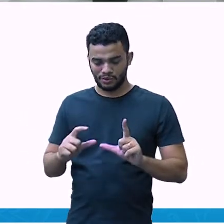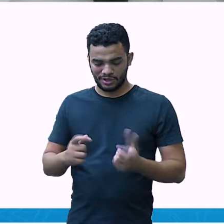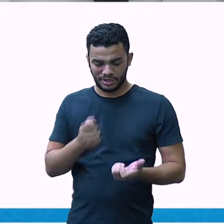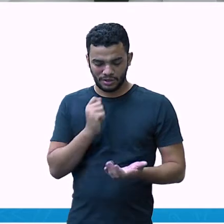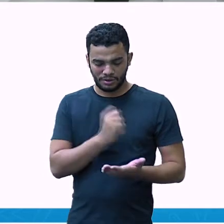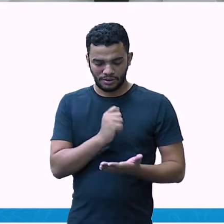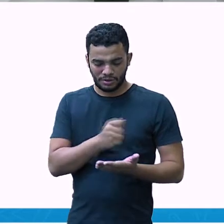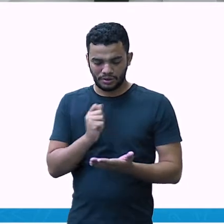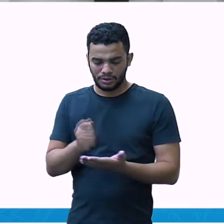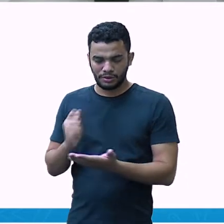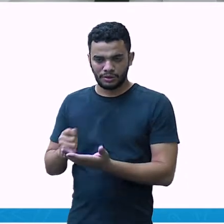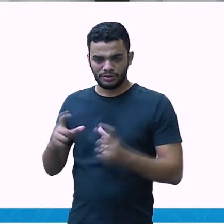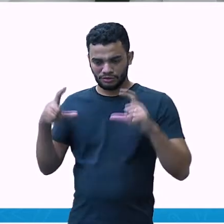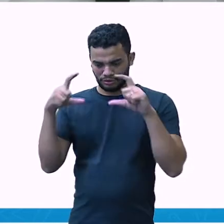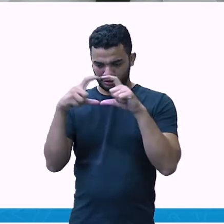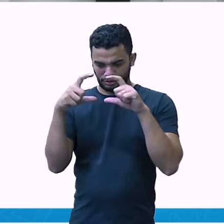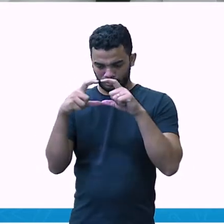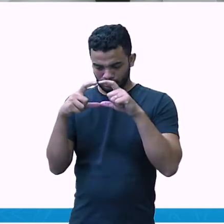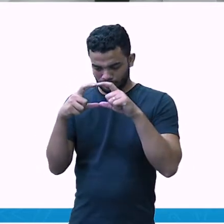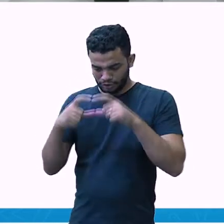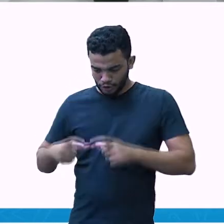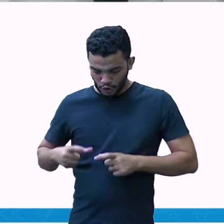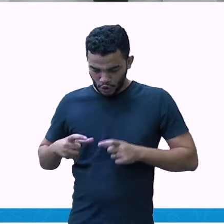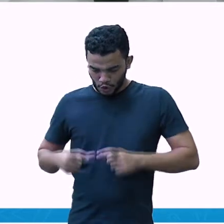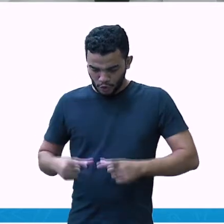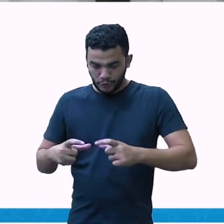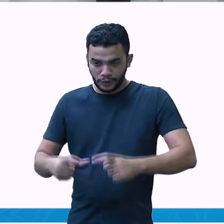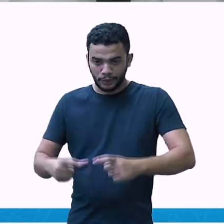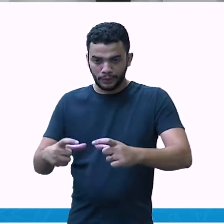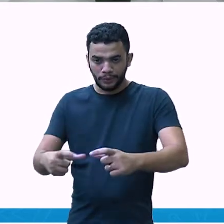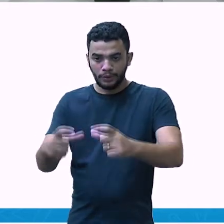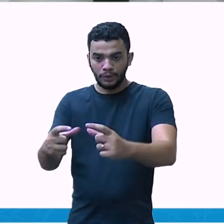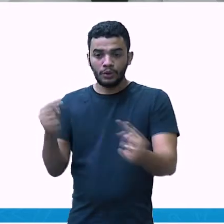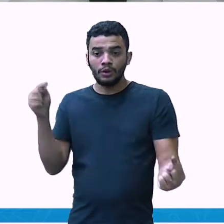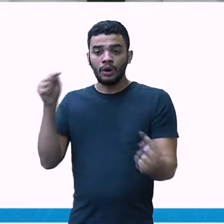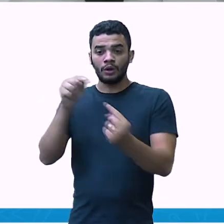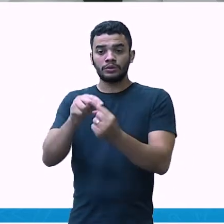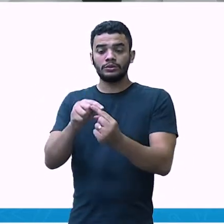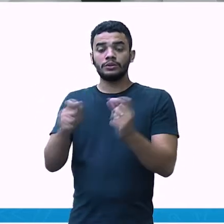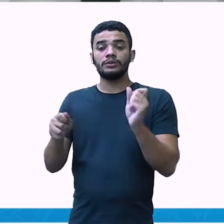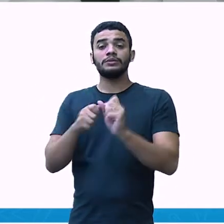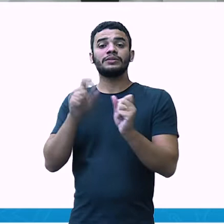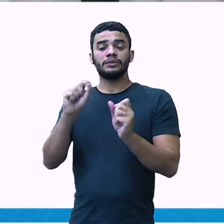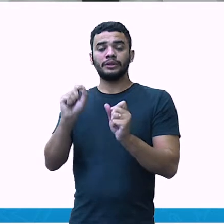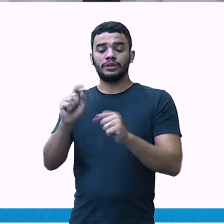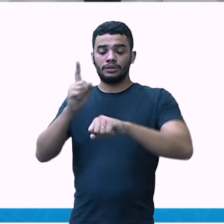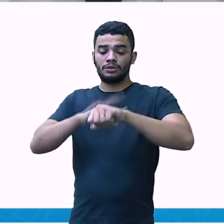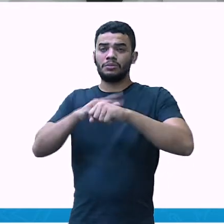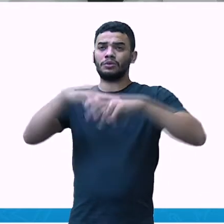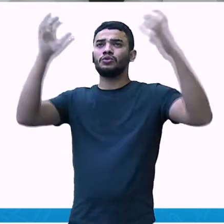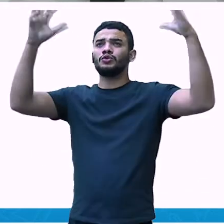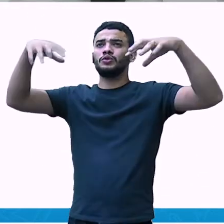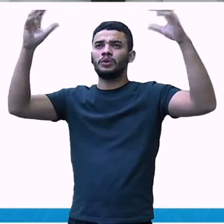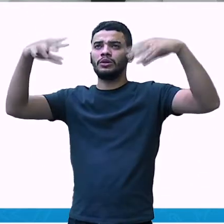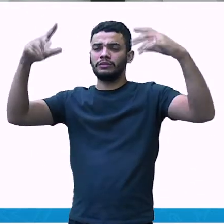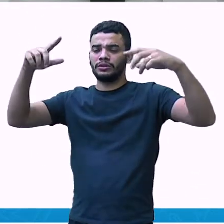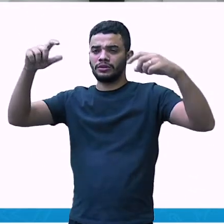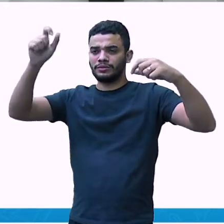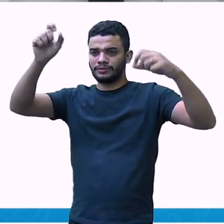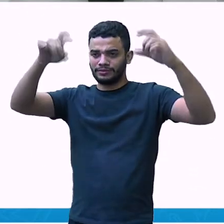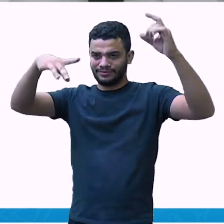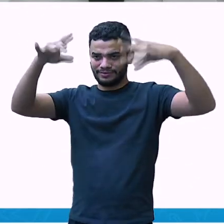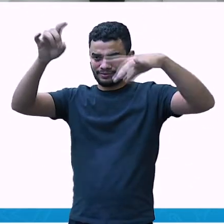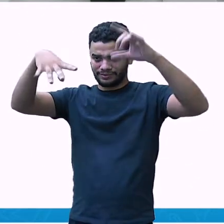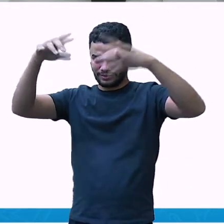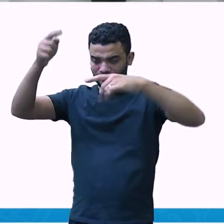ela possa se armazenar no subsolo. Com isso, é a questão da